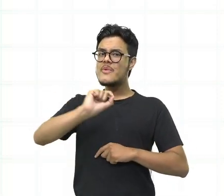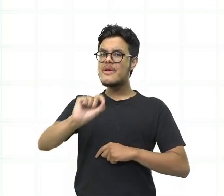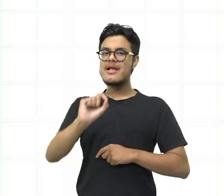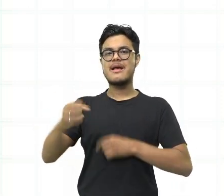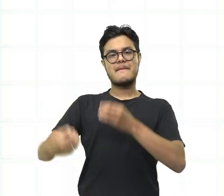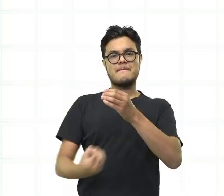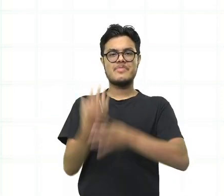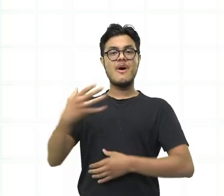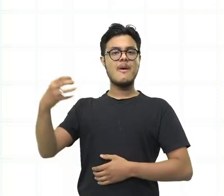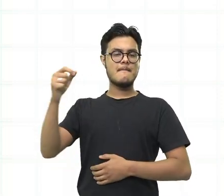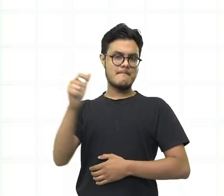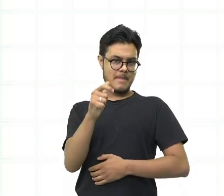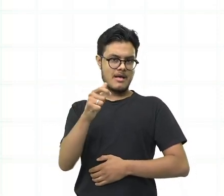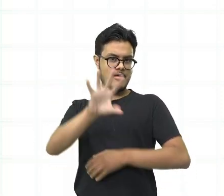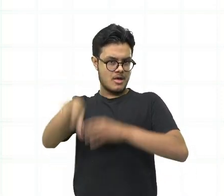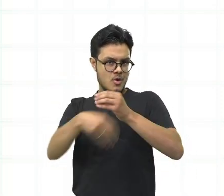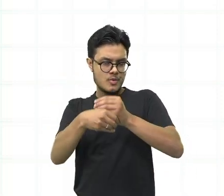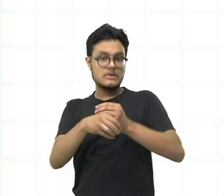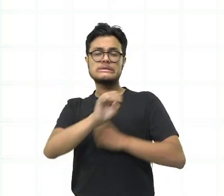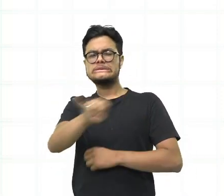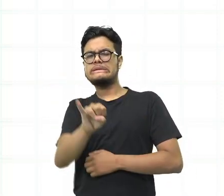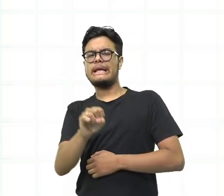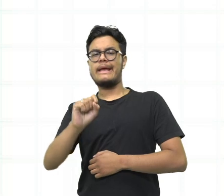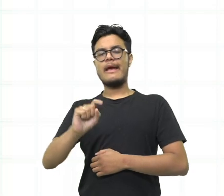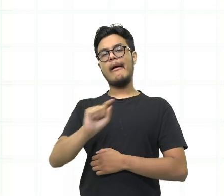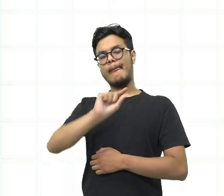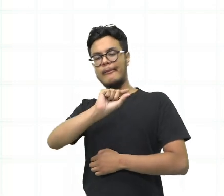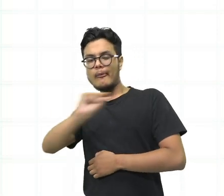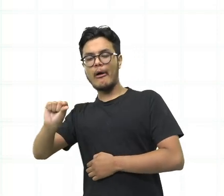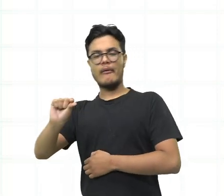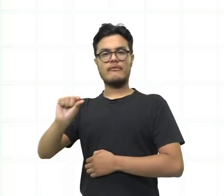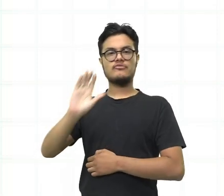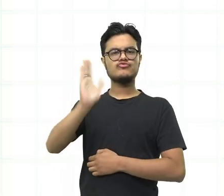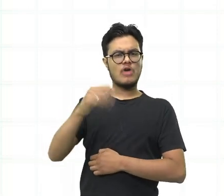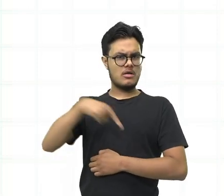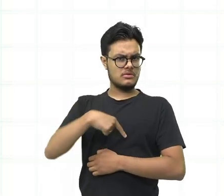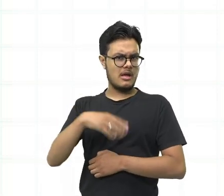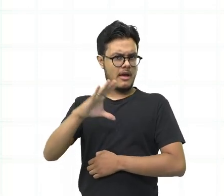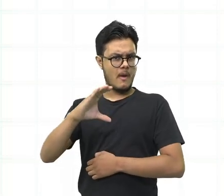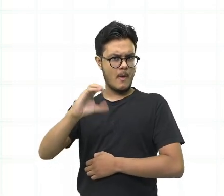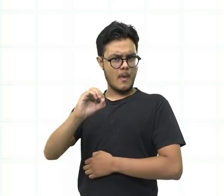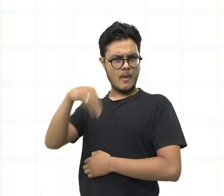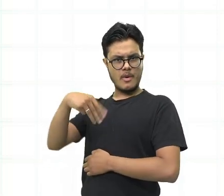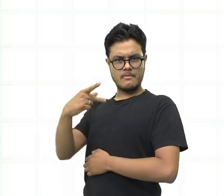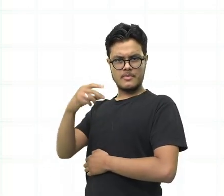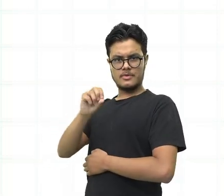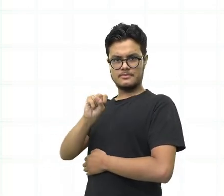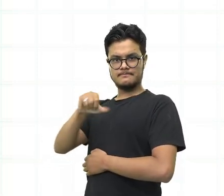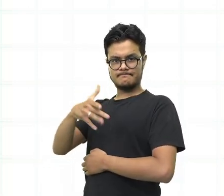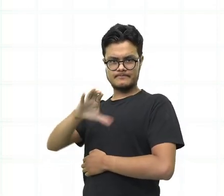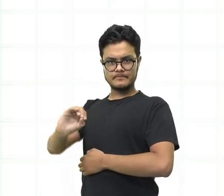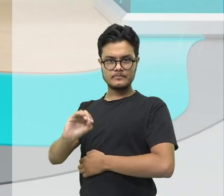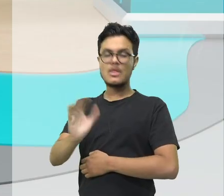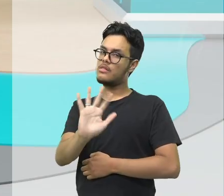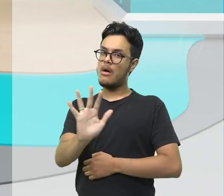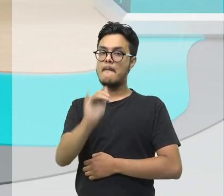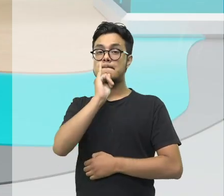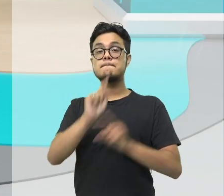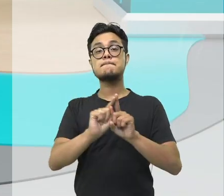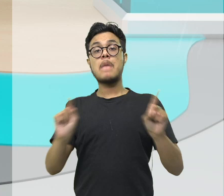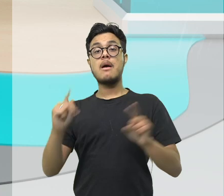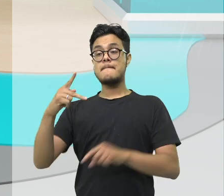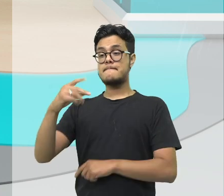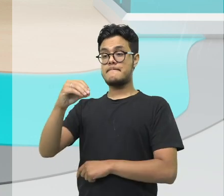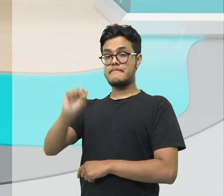não pode confundir. Só porque tem o hífen, eu já vou dizer que é uma composição? Não. No caso ali, o pós